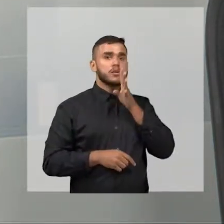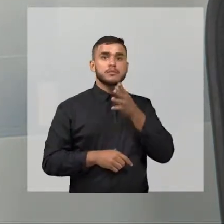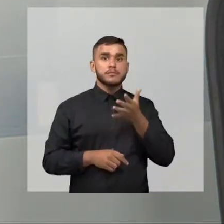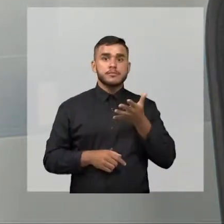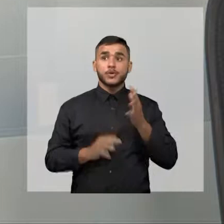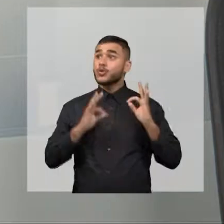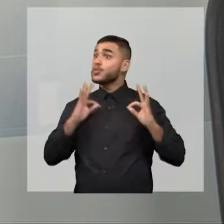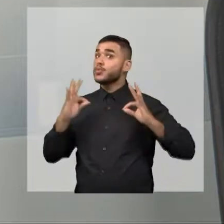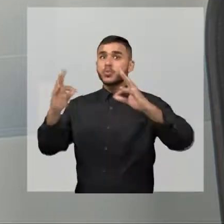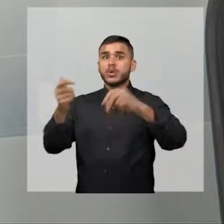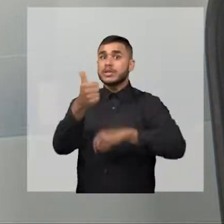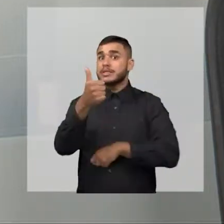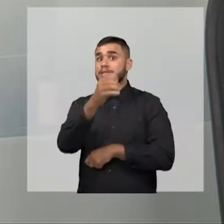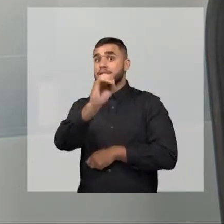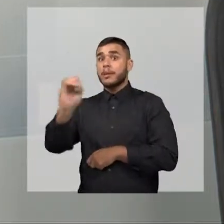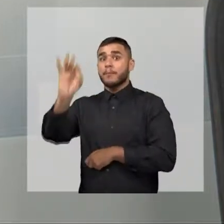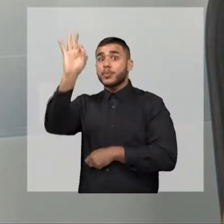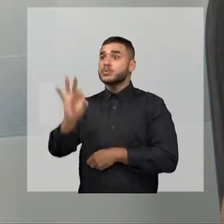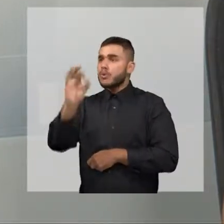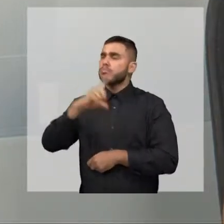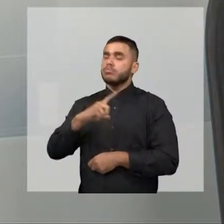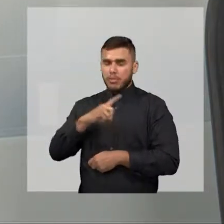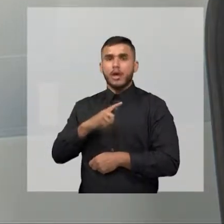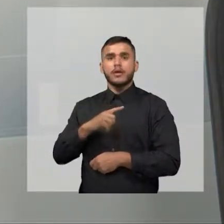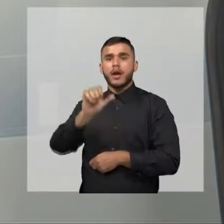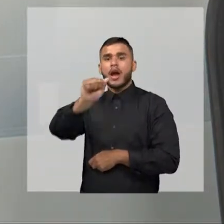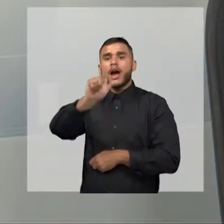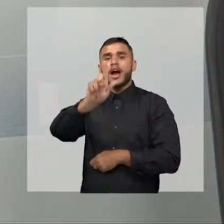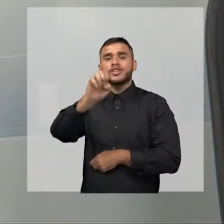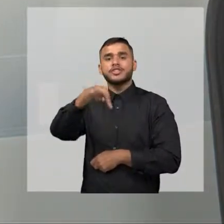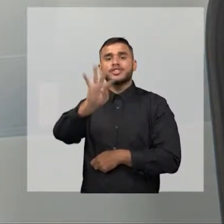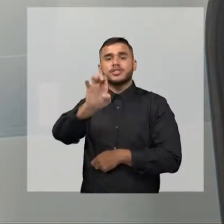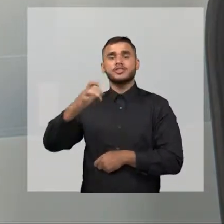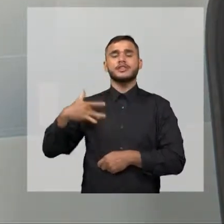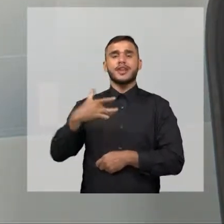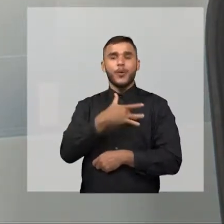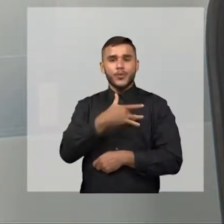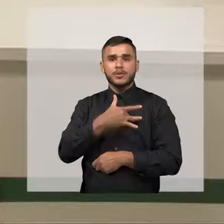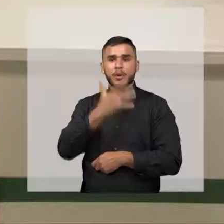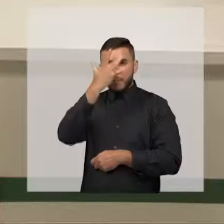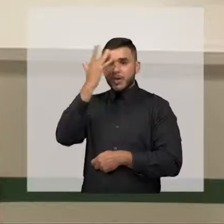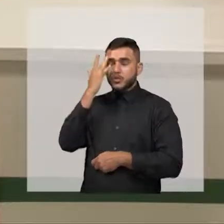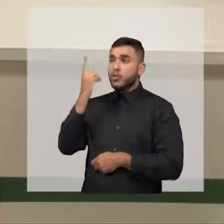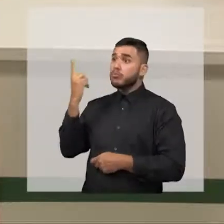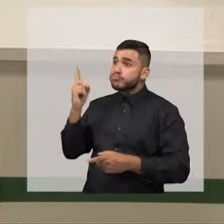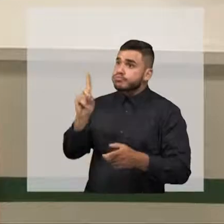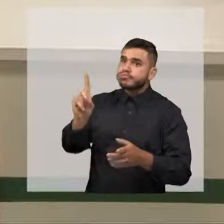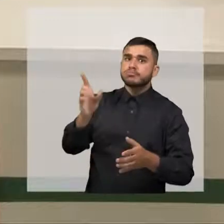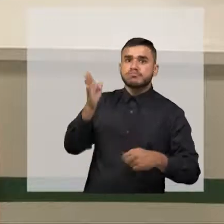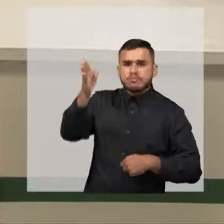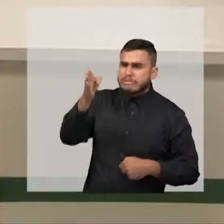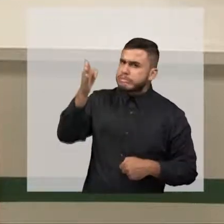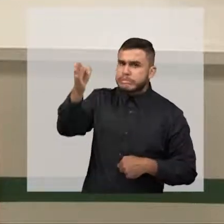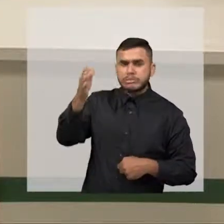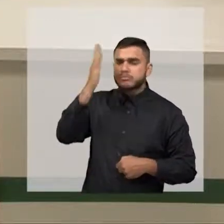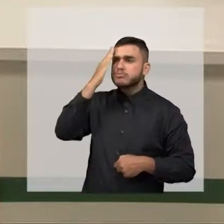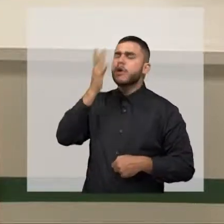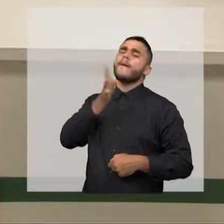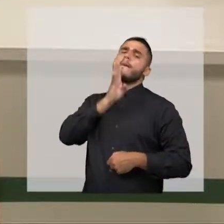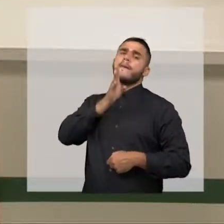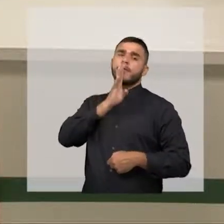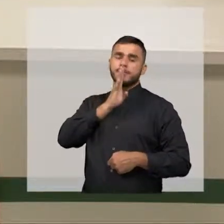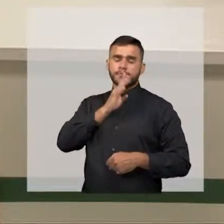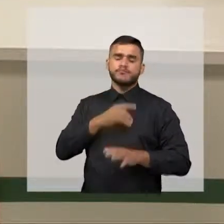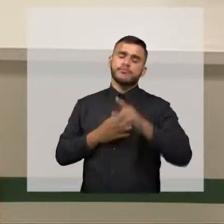pelo Programa de Saúde da Família. E você consegue, claro que não pelo da menos maneira... encaminhar. Porque ainda tem problemas